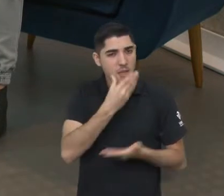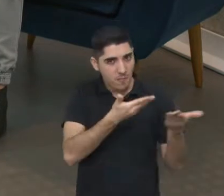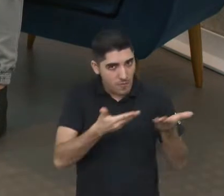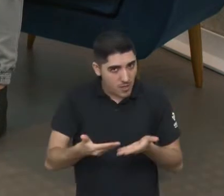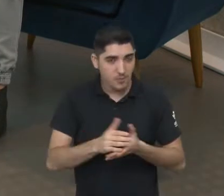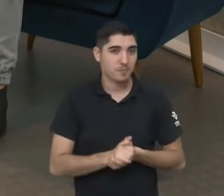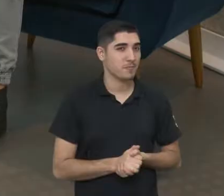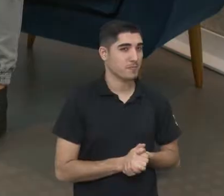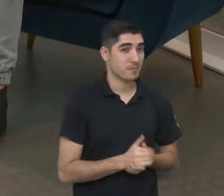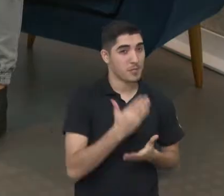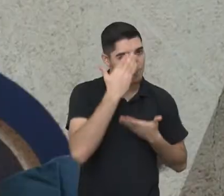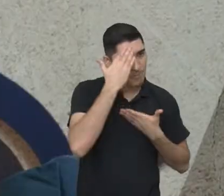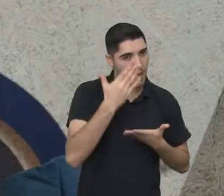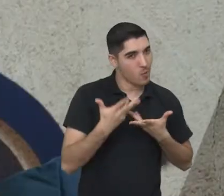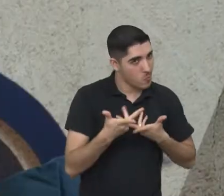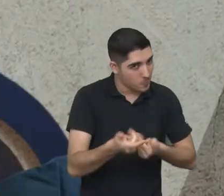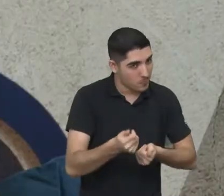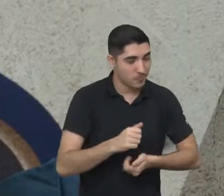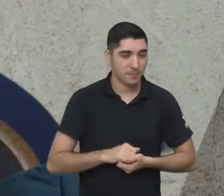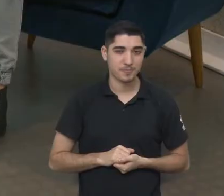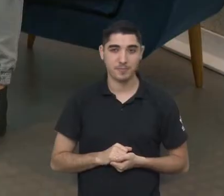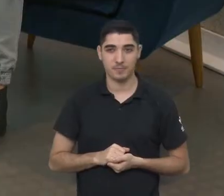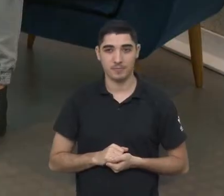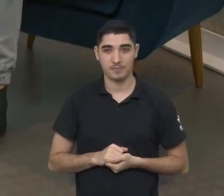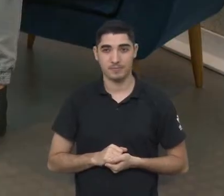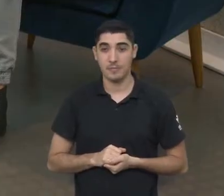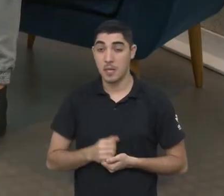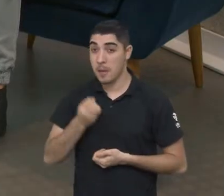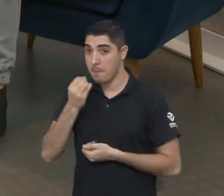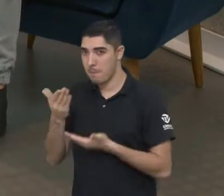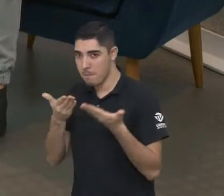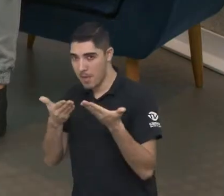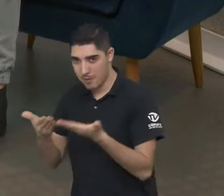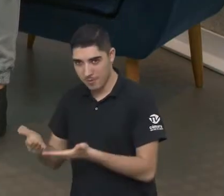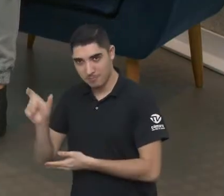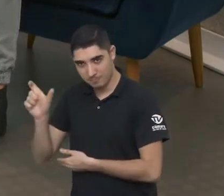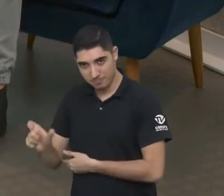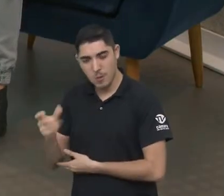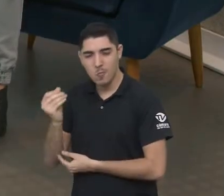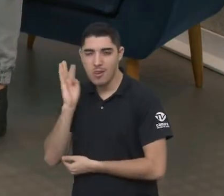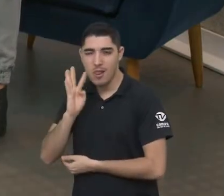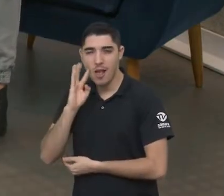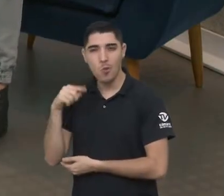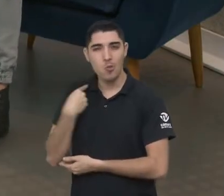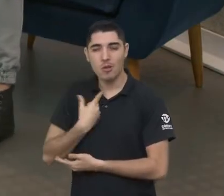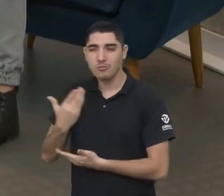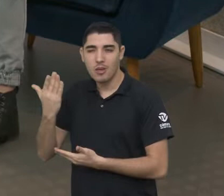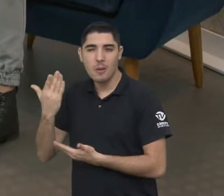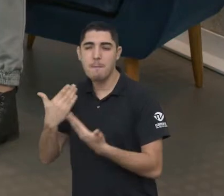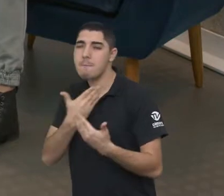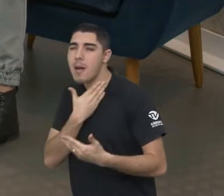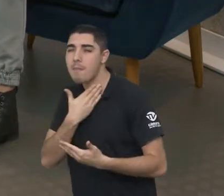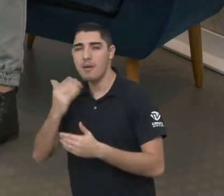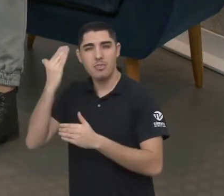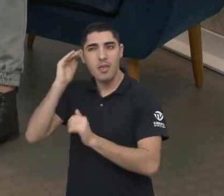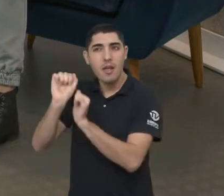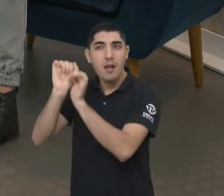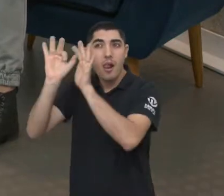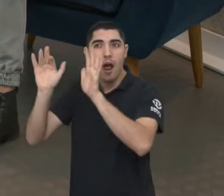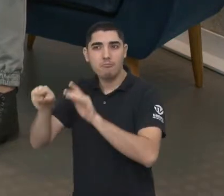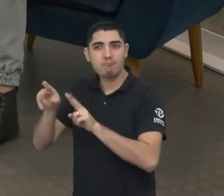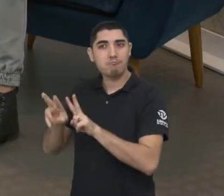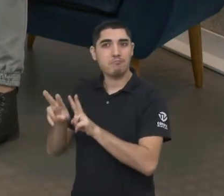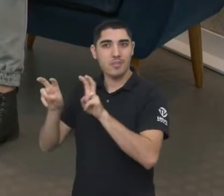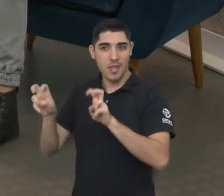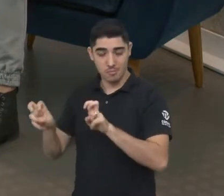bem-vindo, Fernando. Muito obrigado pelo convite. Fernando, seja muito bem-vindo. Vai ser muito legal ter você aqui para a gente poder esclarecer um pouco mais sobre esse assunto